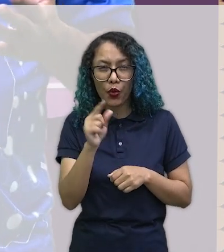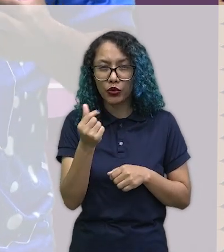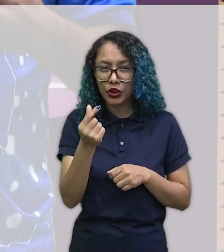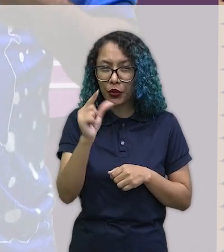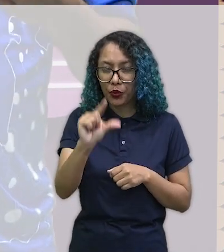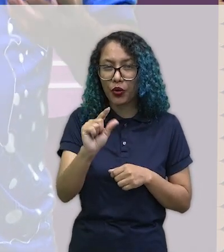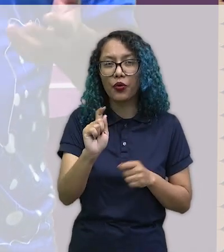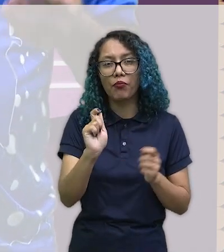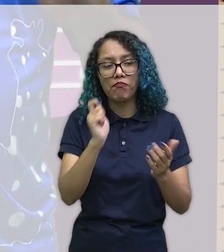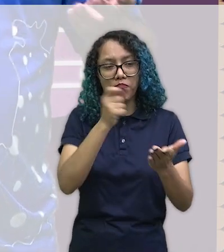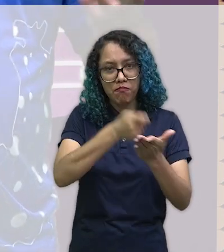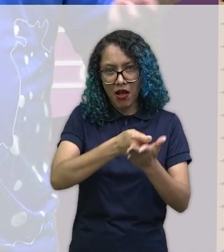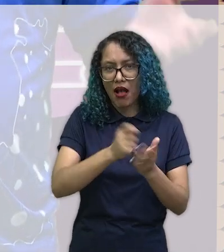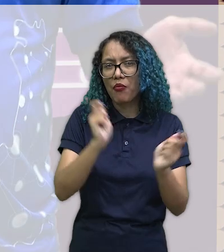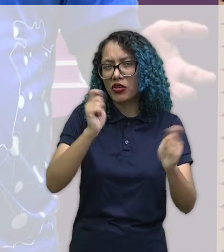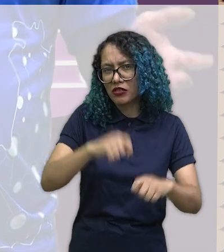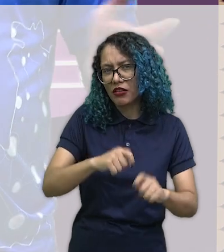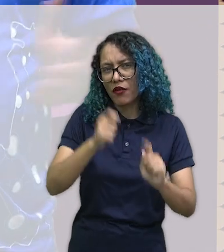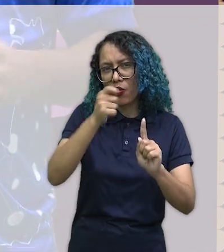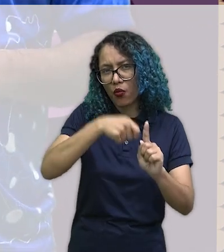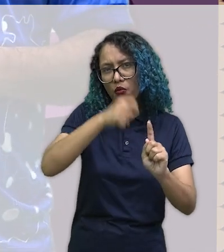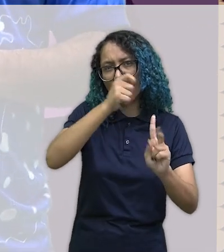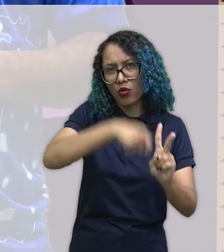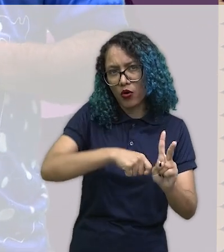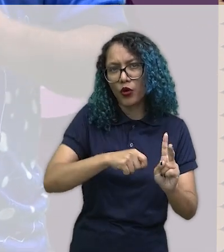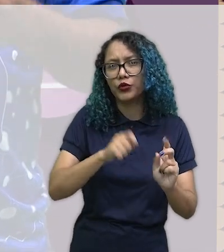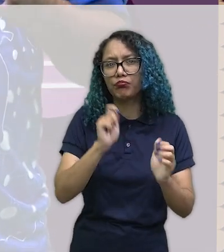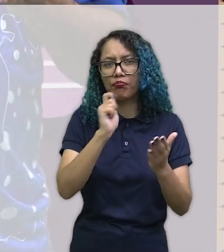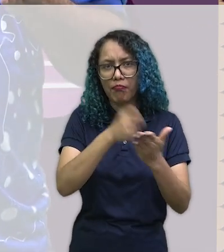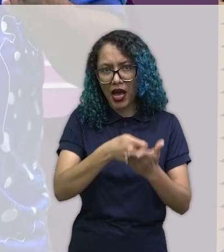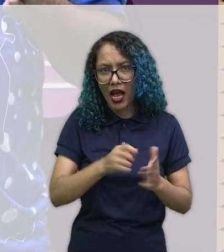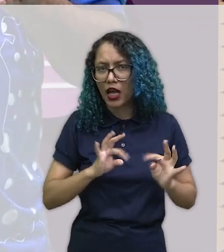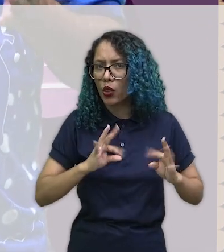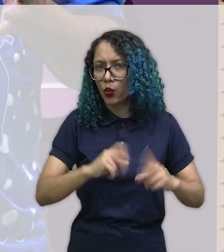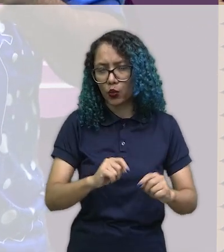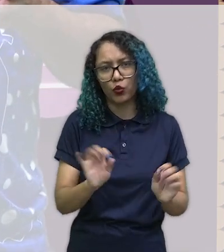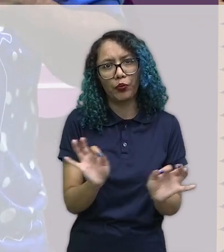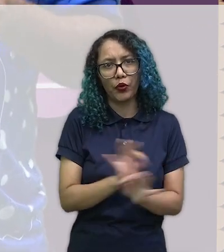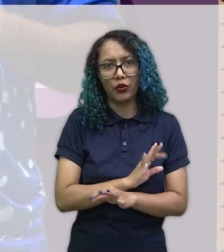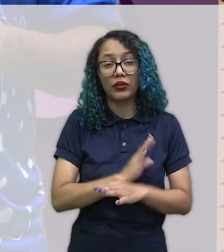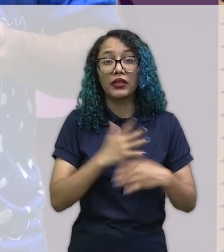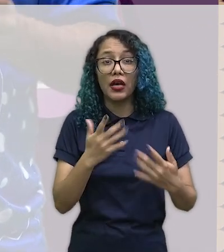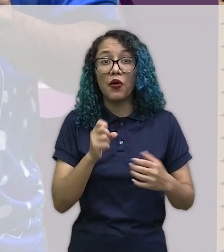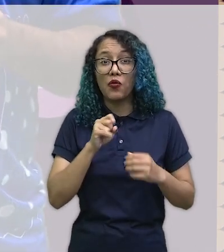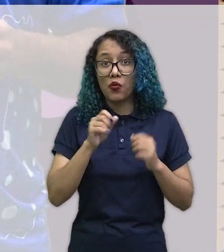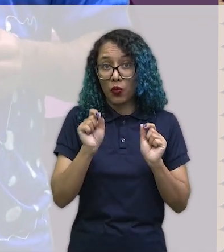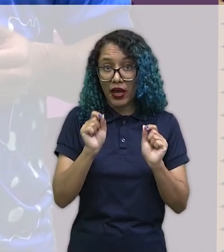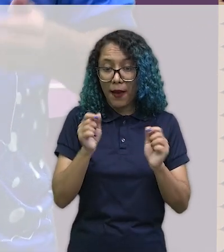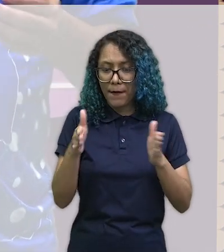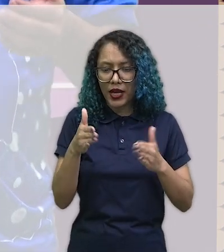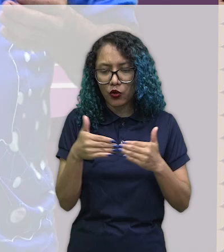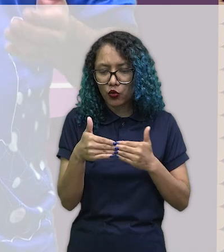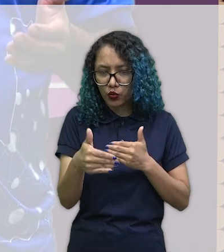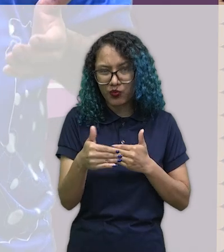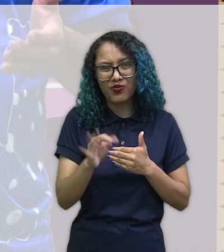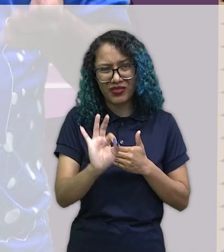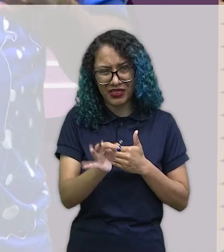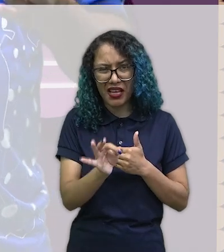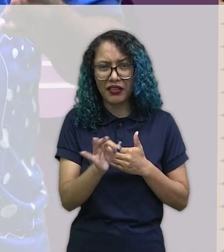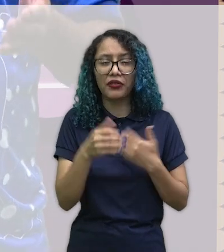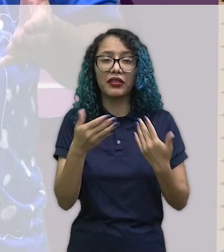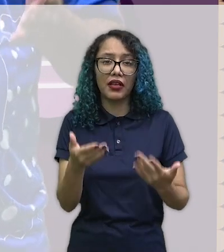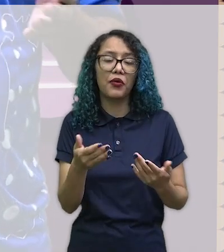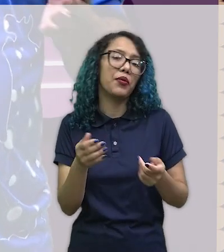consegue pagar em 2, 3 meses até. E aí, como o prazo ele é bem curto, você consegue aí